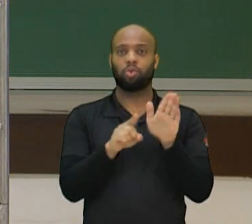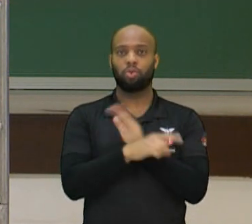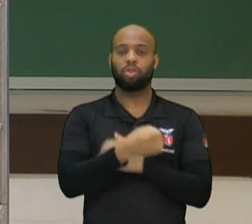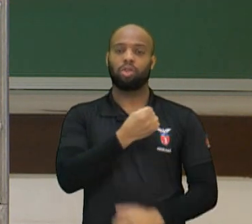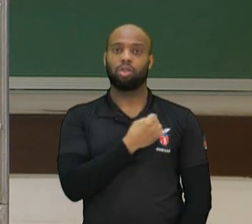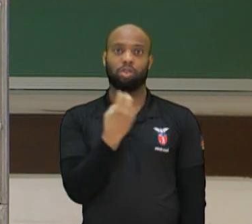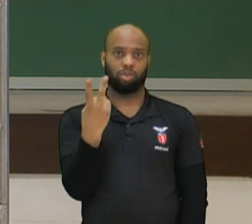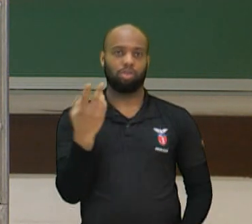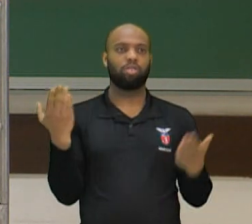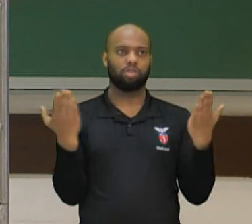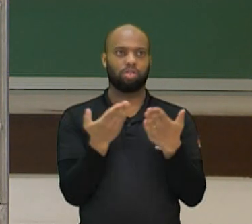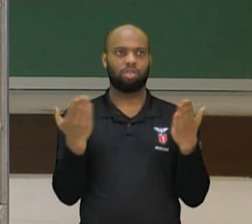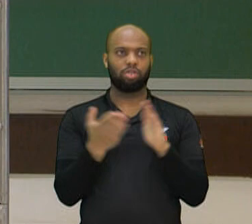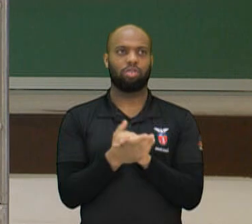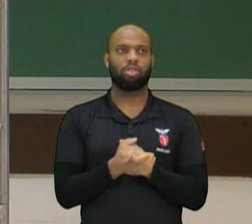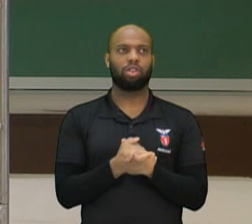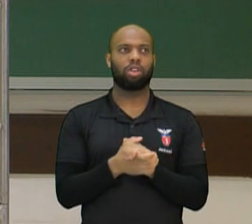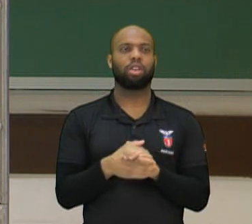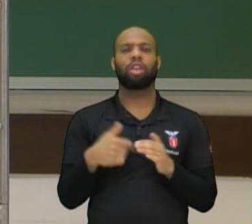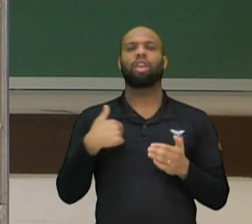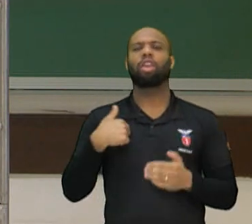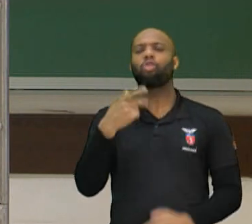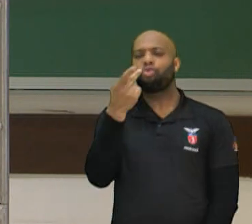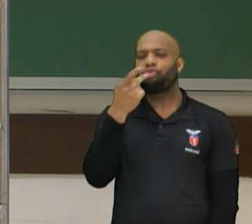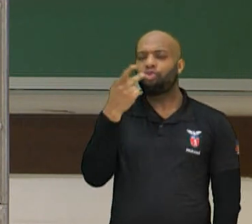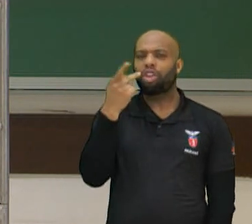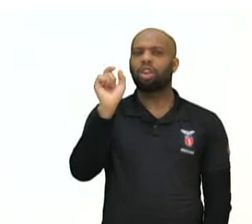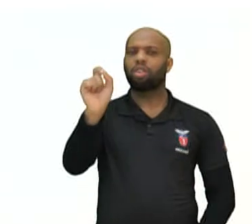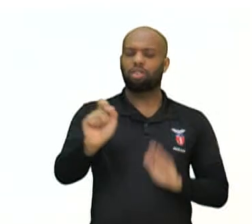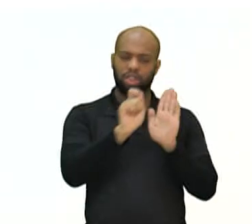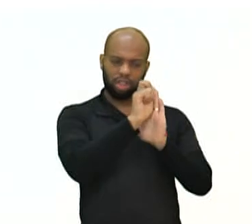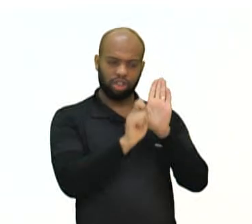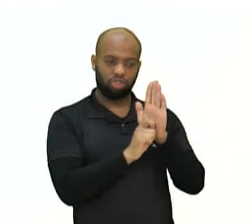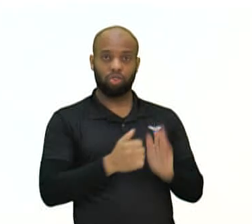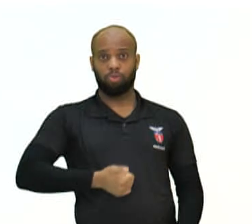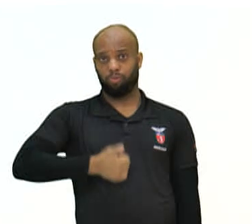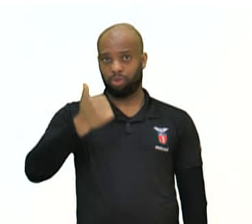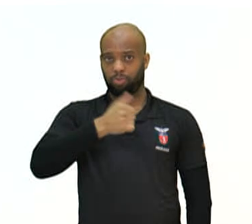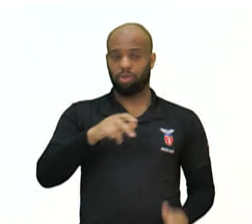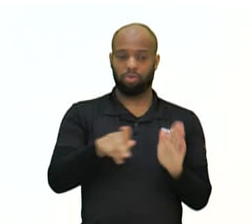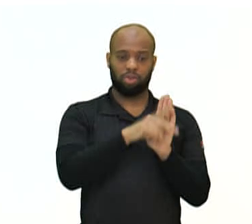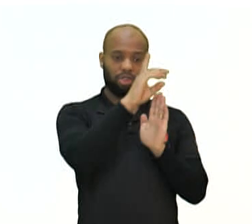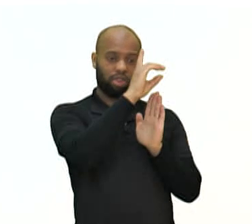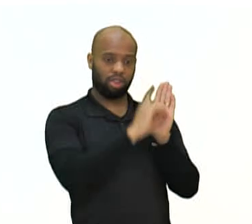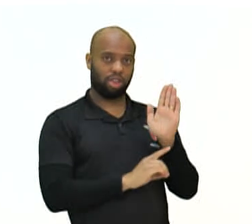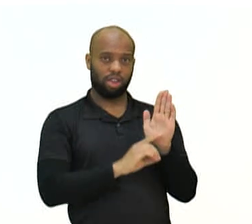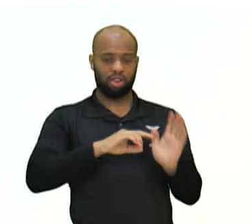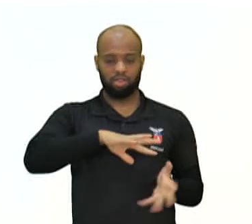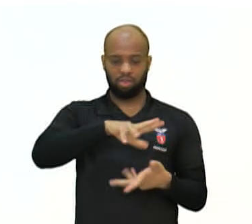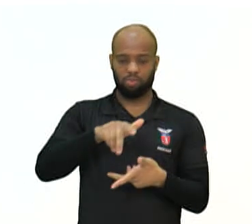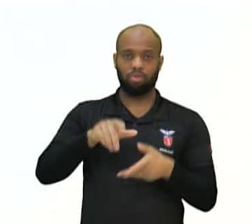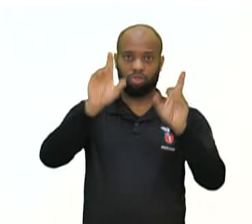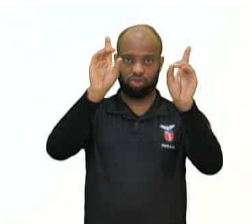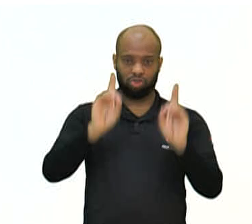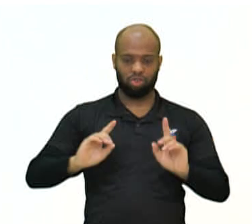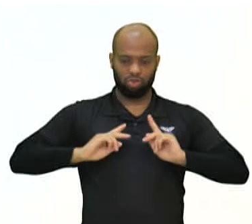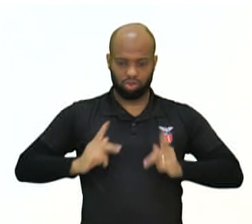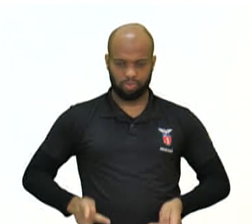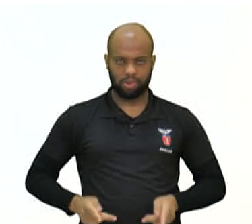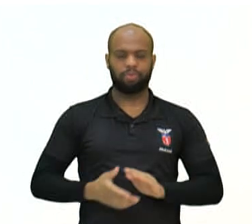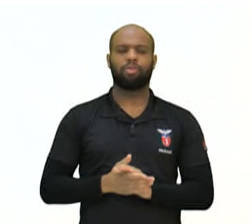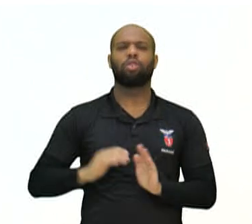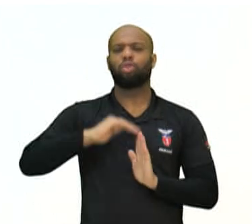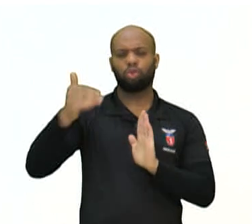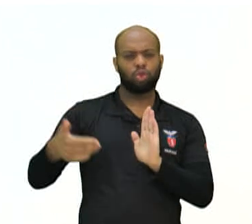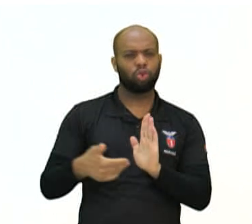2, o professor citou o artigo 1º da Declaração Universal dos Direitos Humanos. Todos os seres